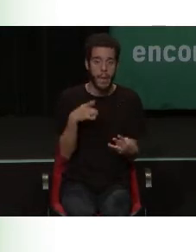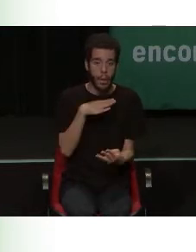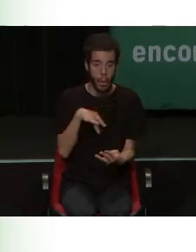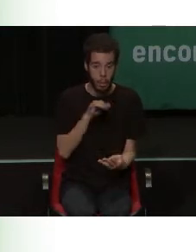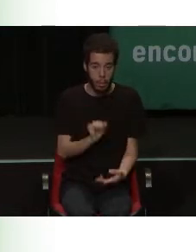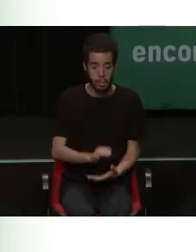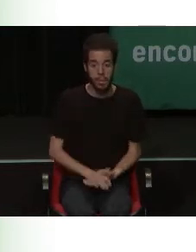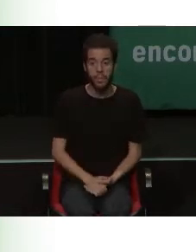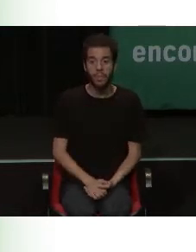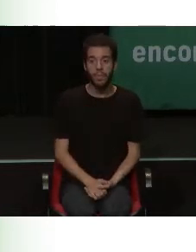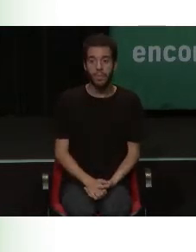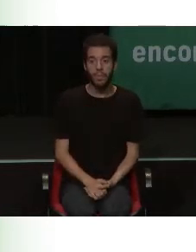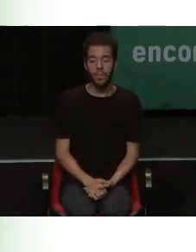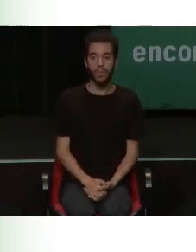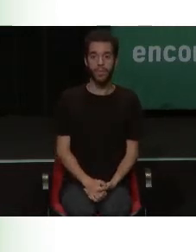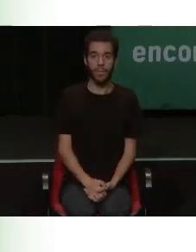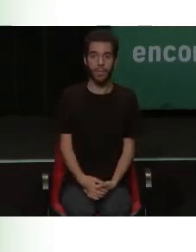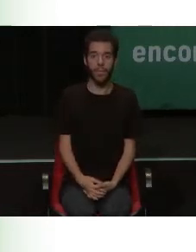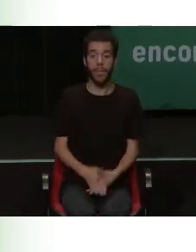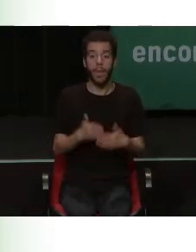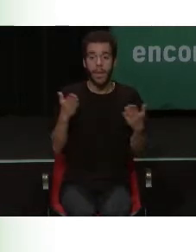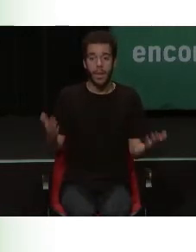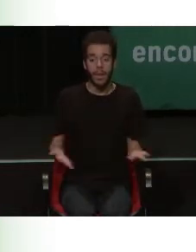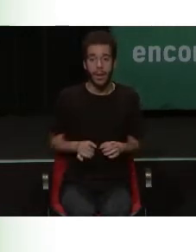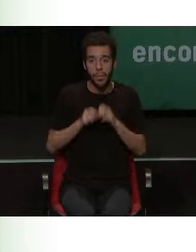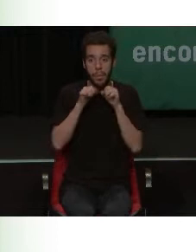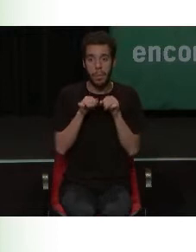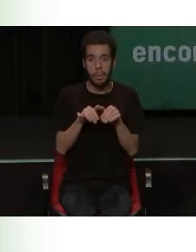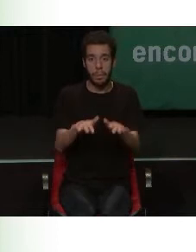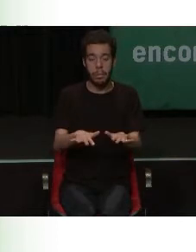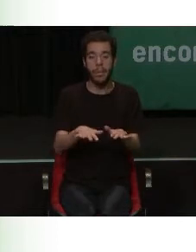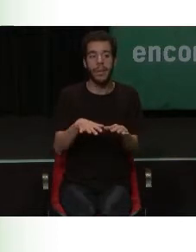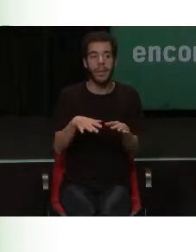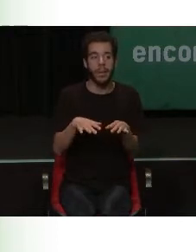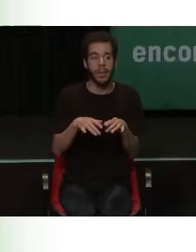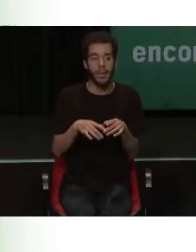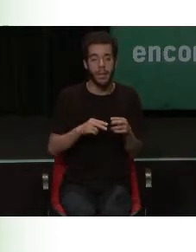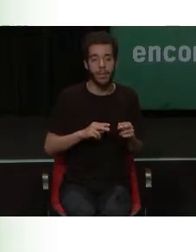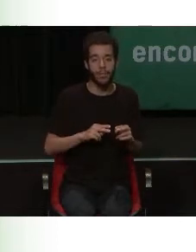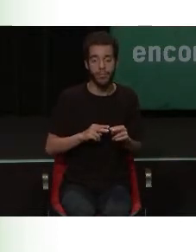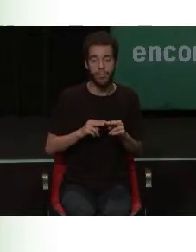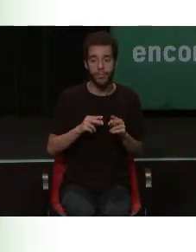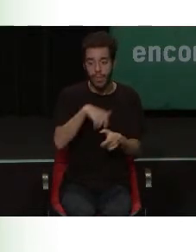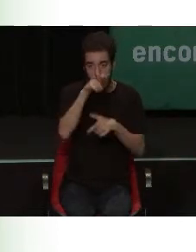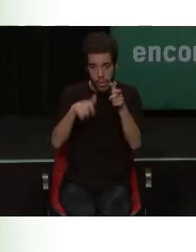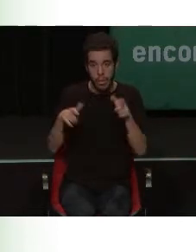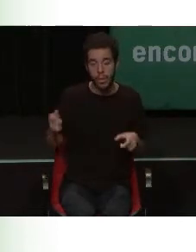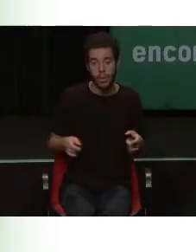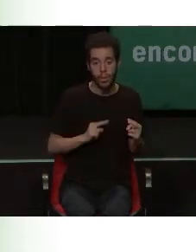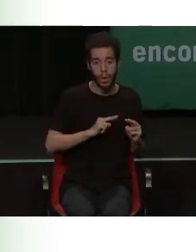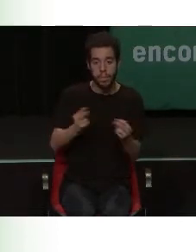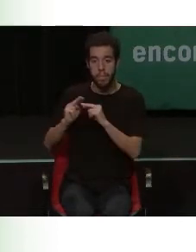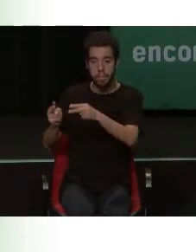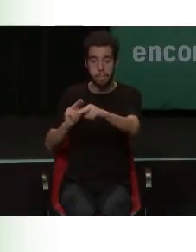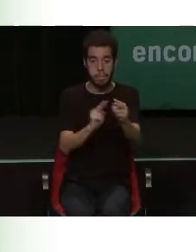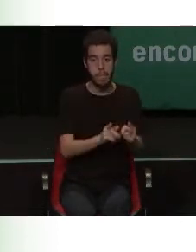E, portanto, essa disseminação e essa transmissão entre humanos, entre